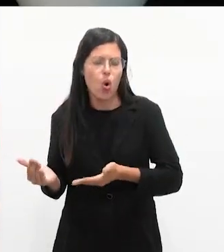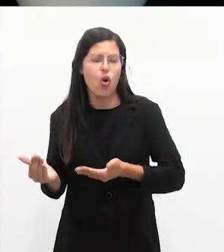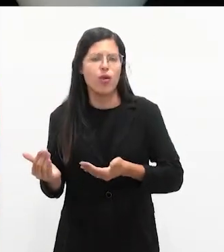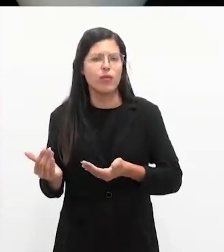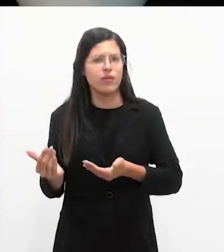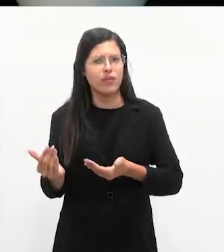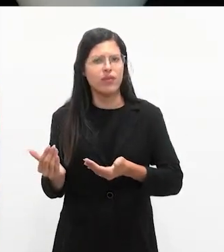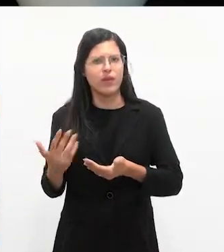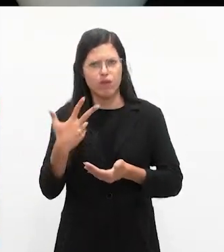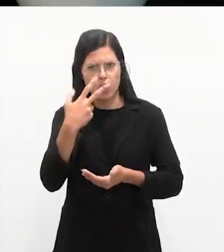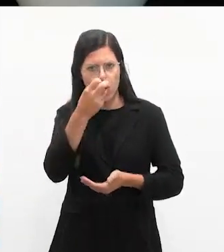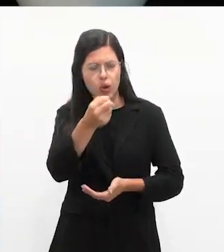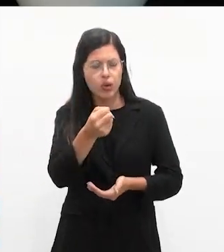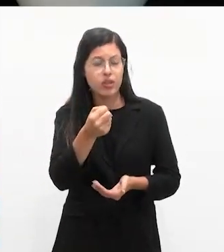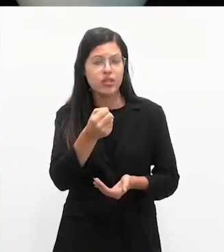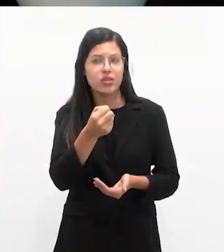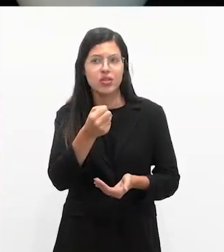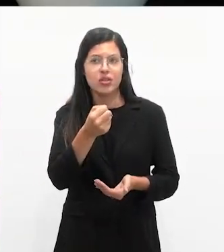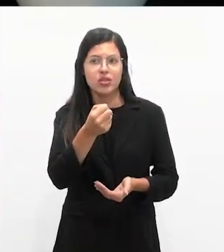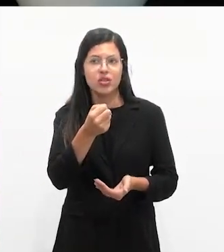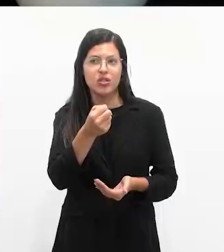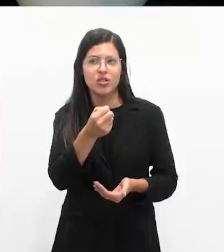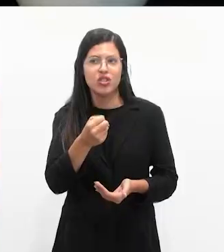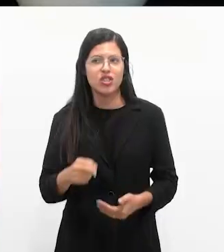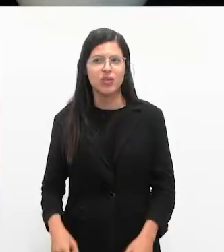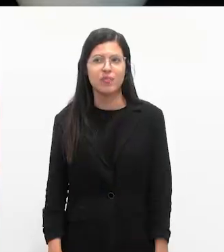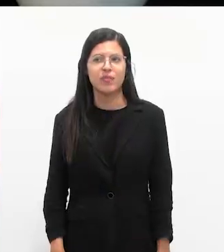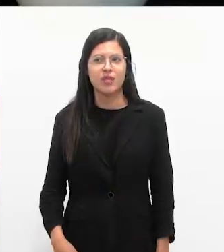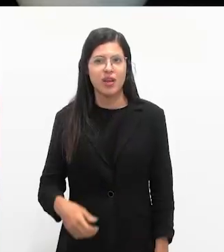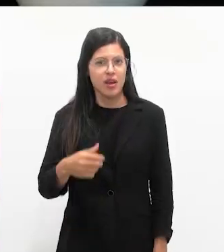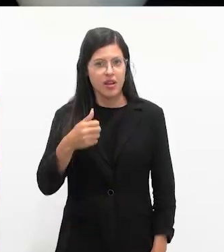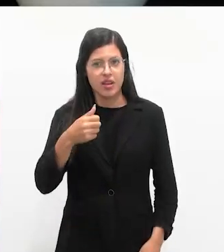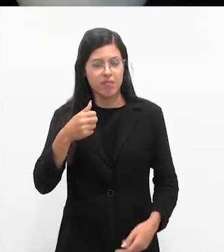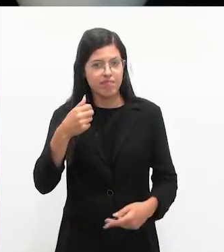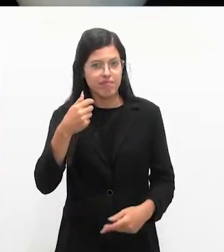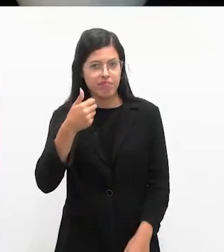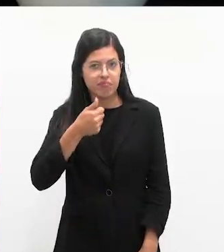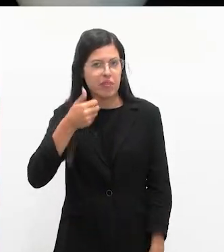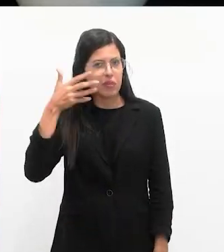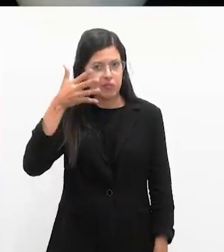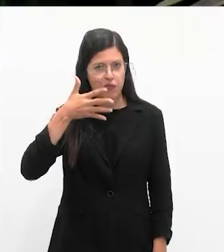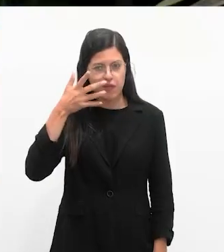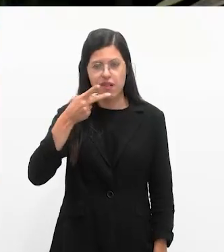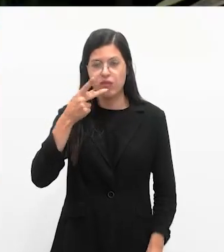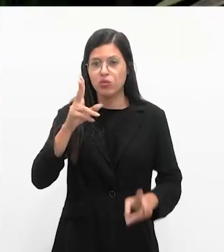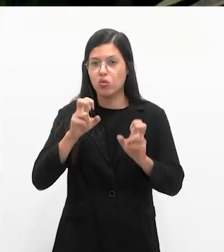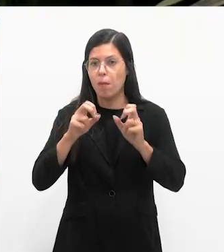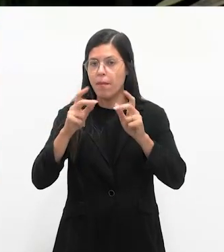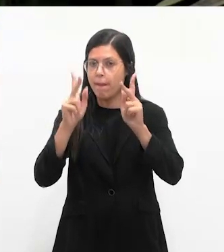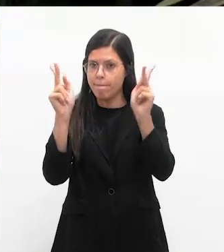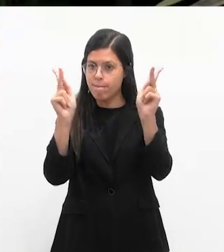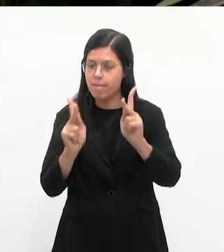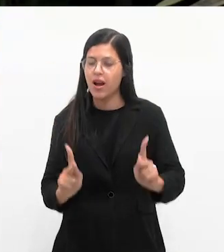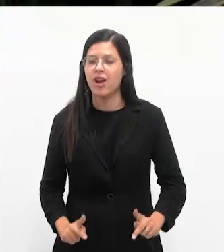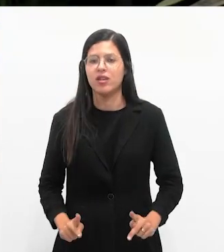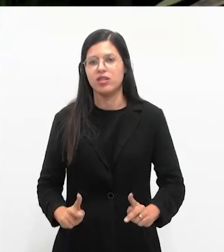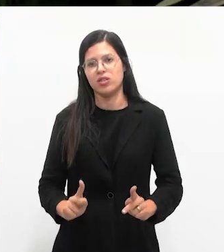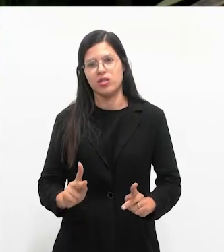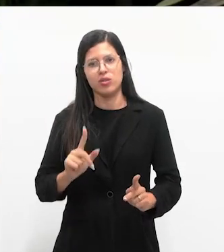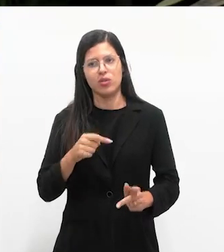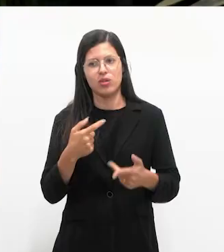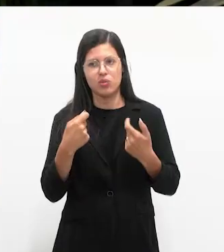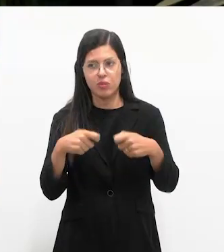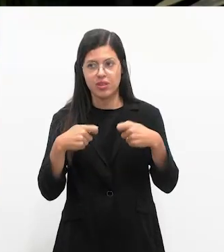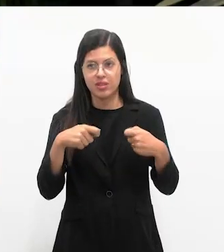vigor e abrindo sua primeira palavra falando em paz, que é tudo que nós estamos precisando nesse